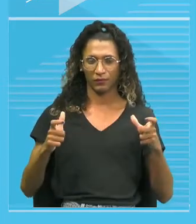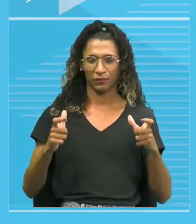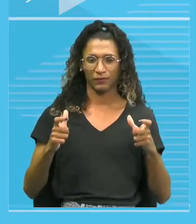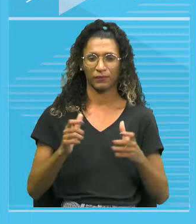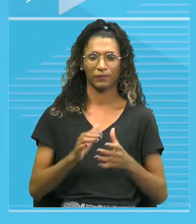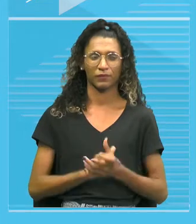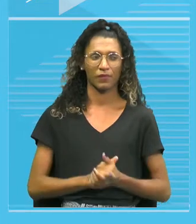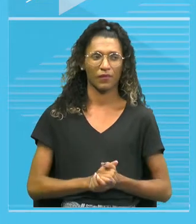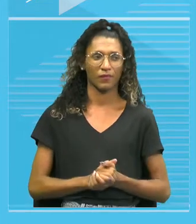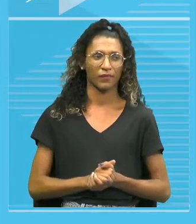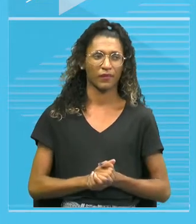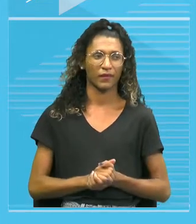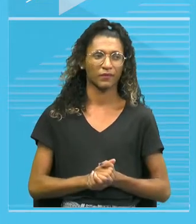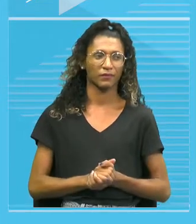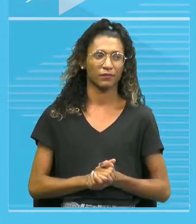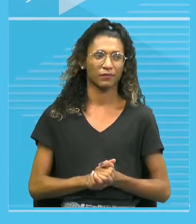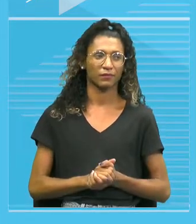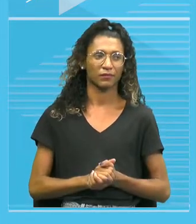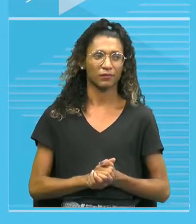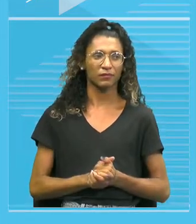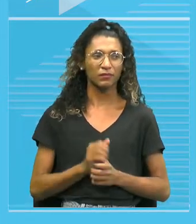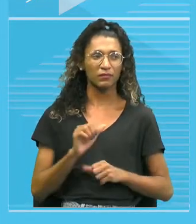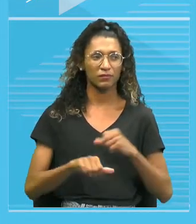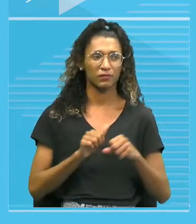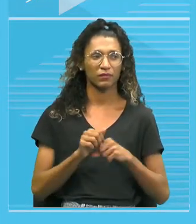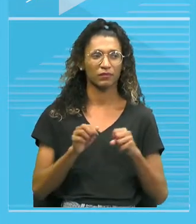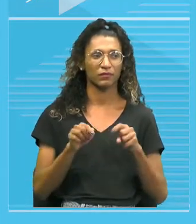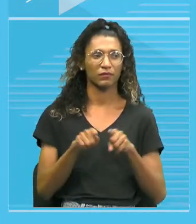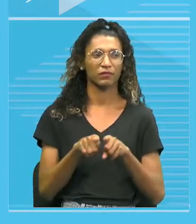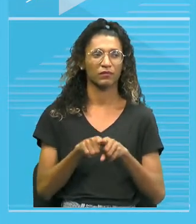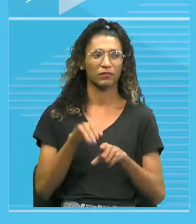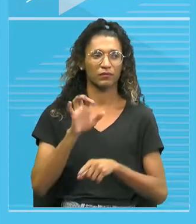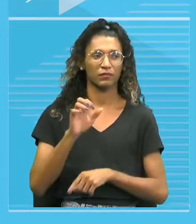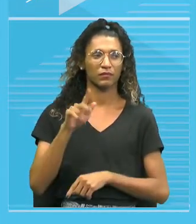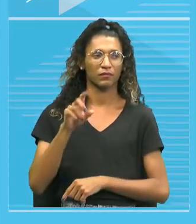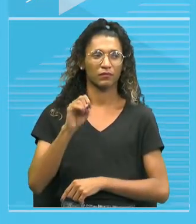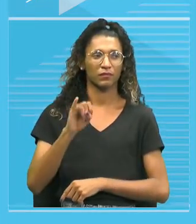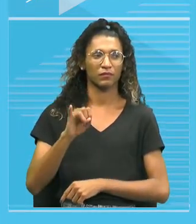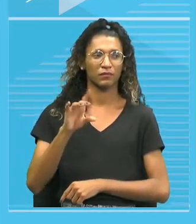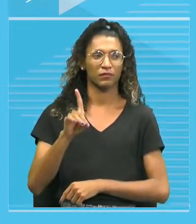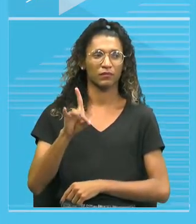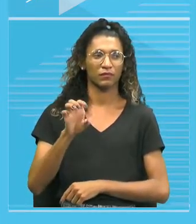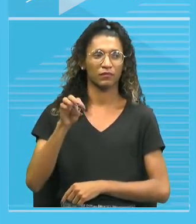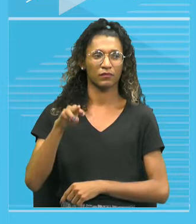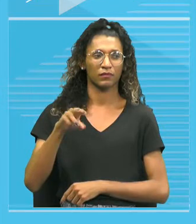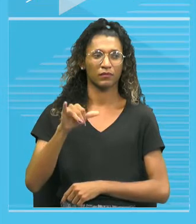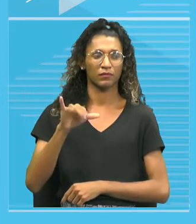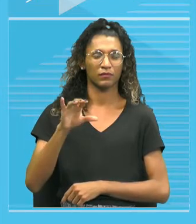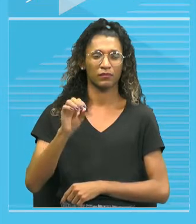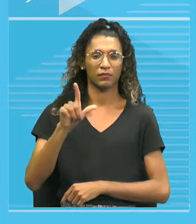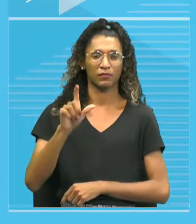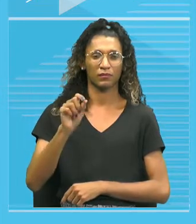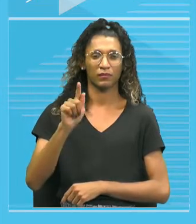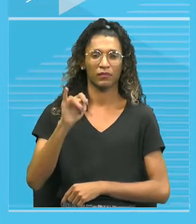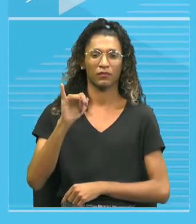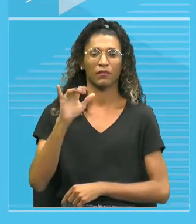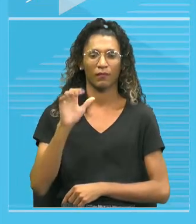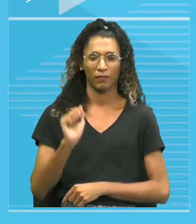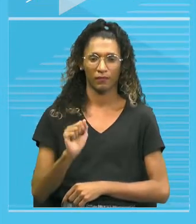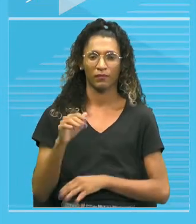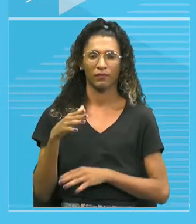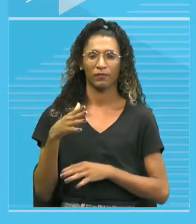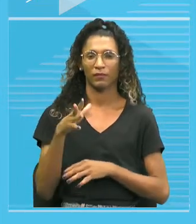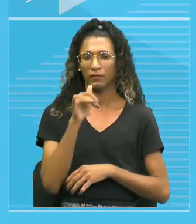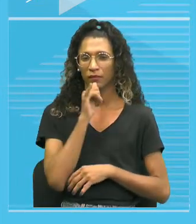custos. Transições epidemiológicas. Nós tivemos agora recente, nos